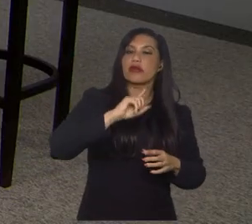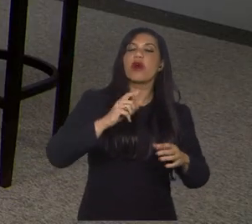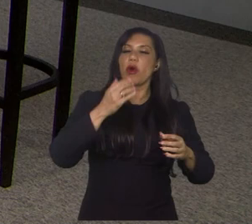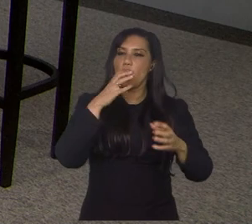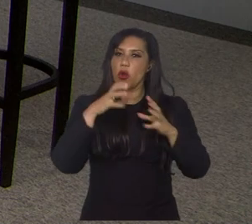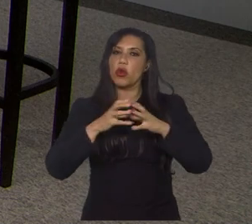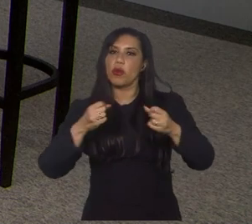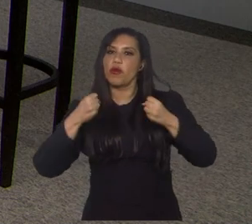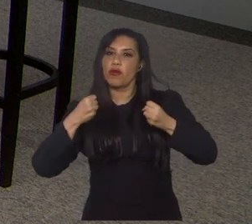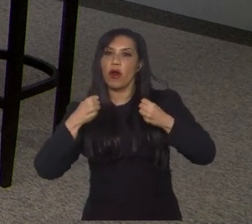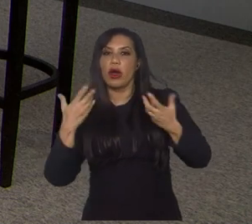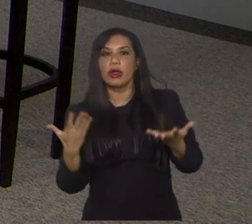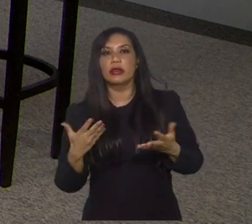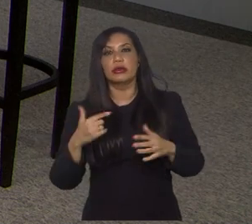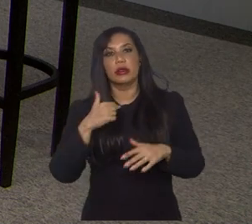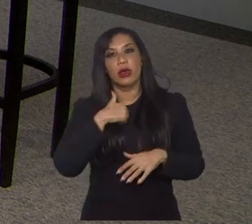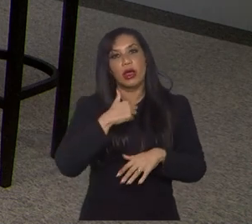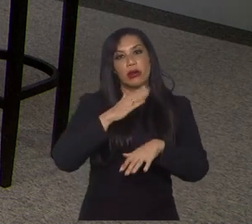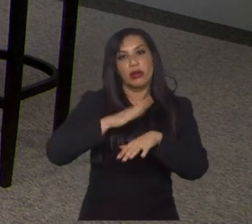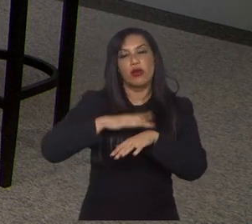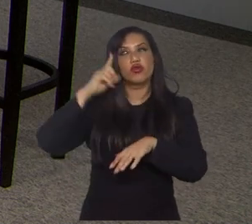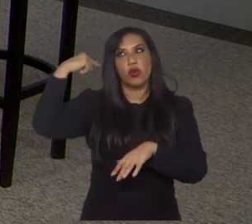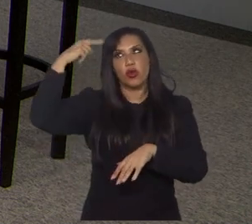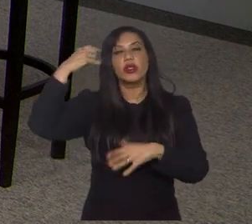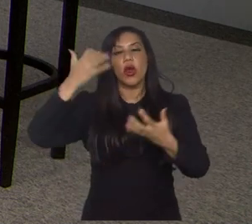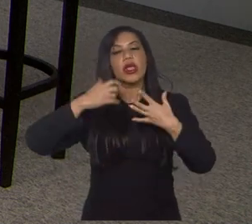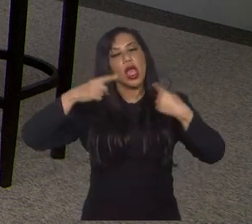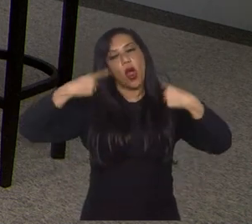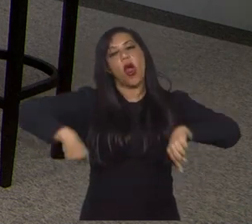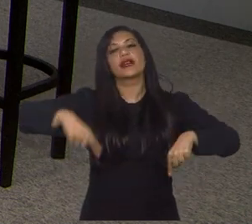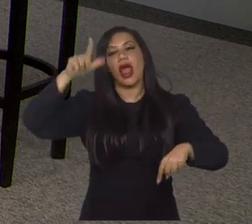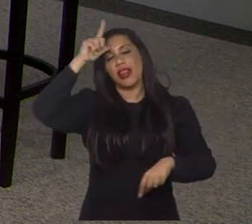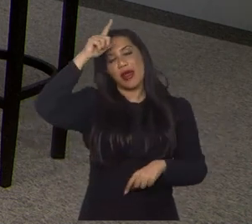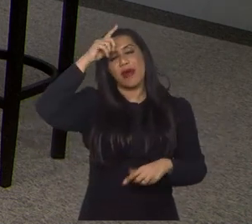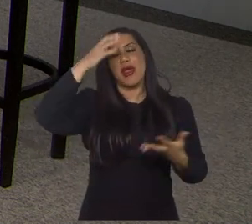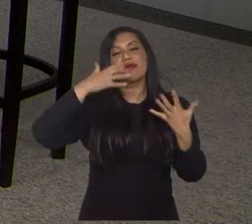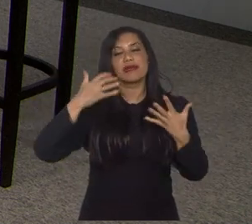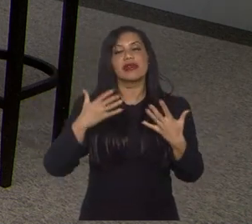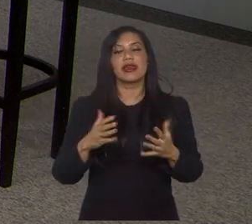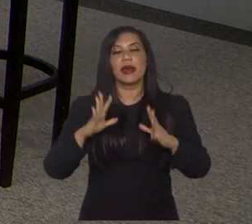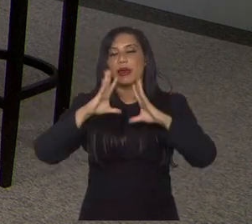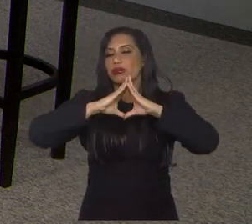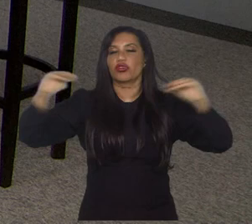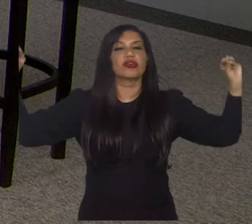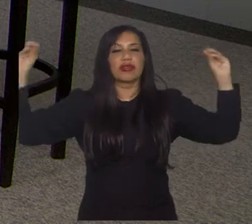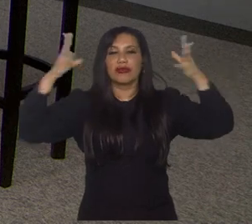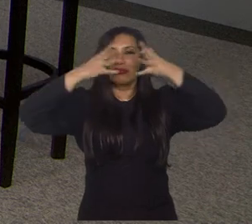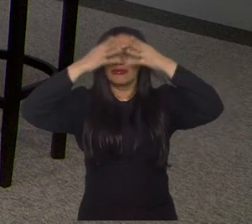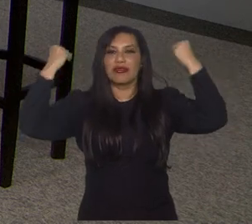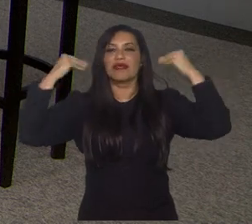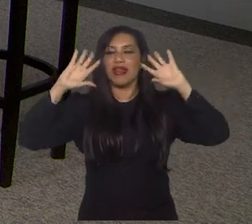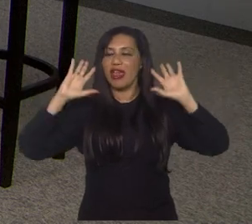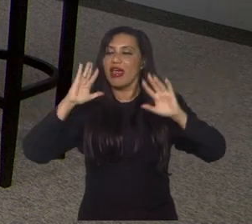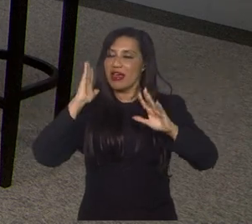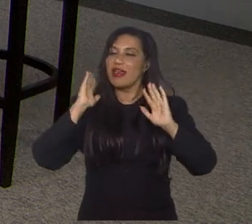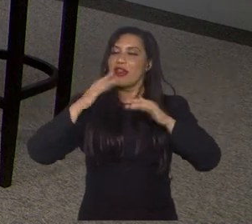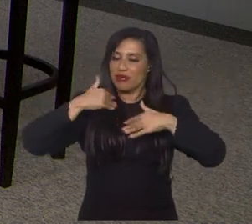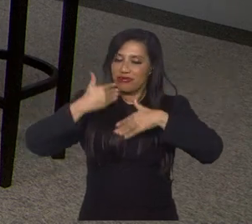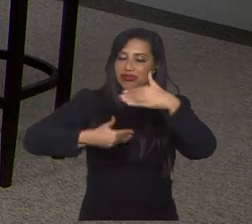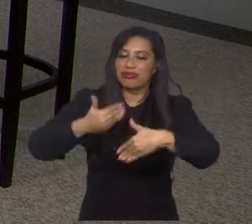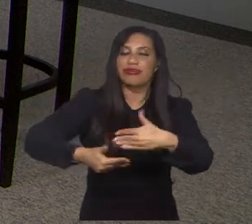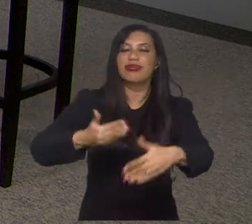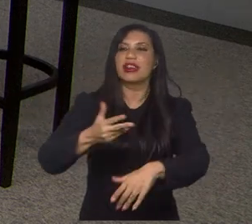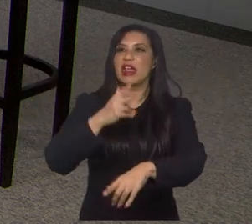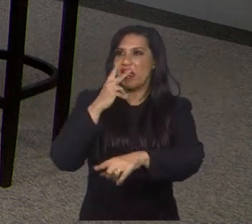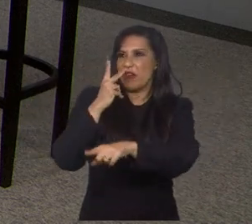E eu sou doida. Eu queria pegar a Alemanha logo para expurgar esse fantasma e falar, ó, tchau. Eliminamos uma grande